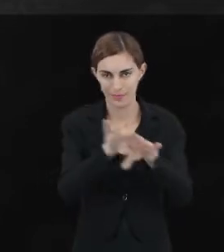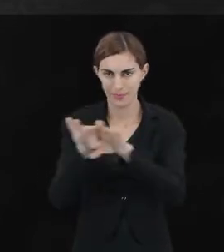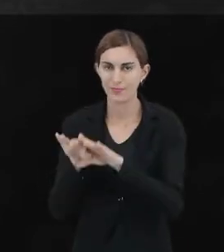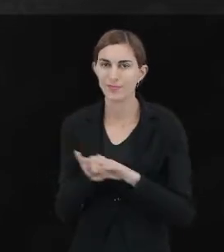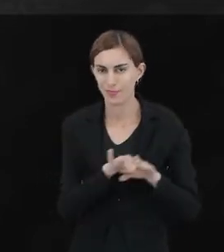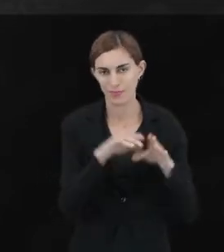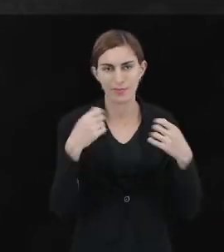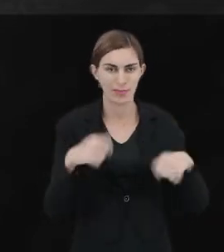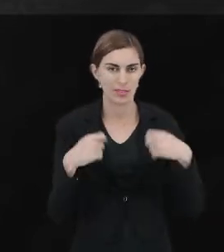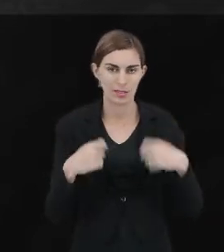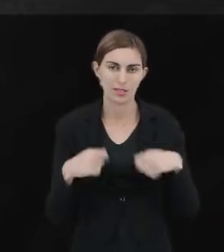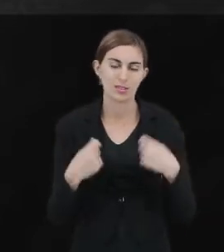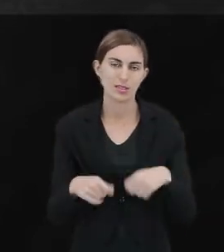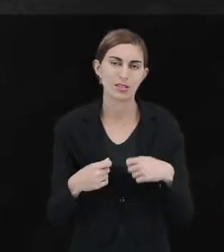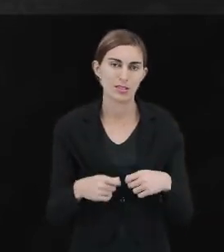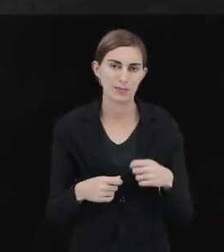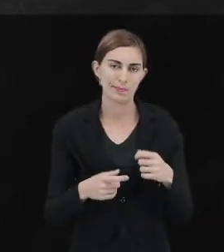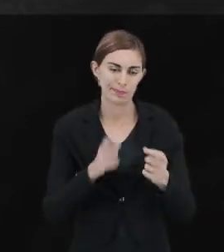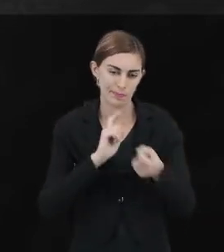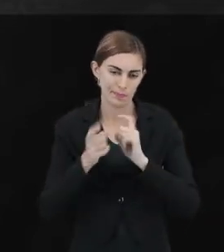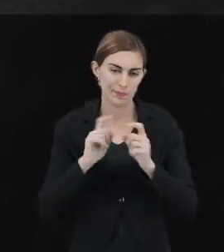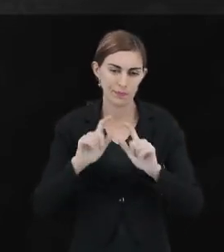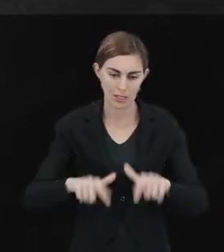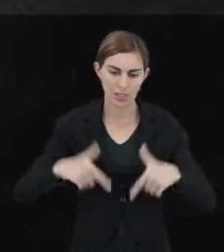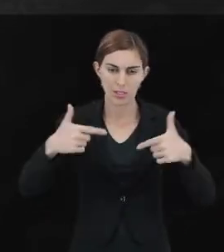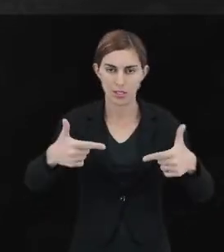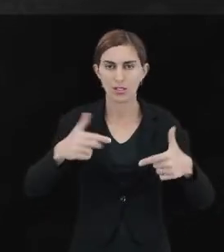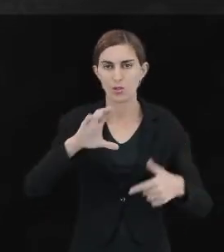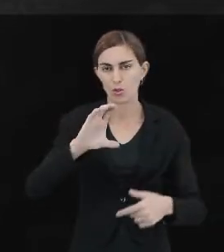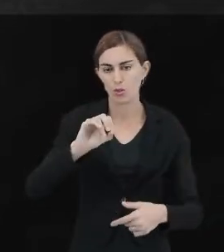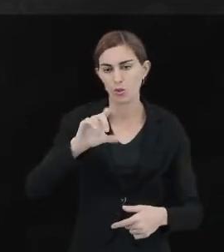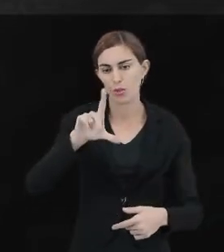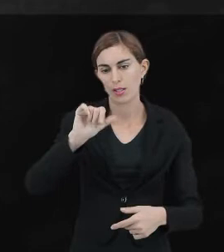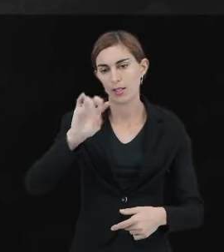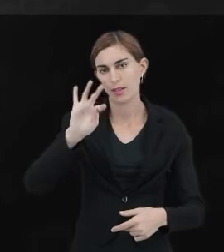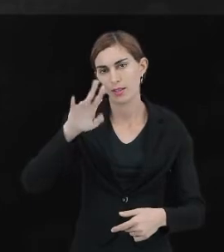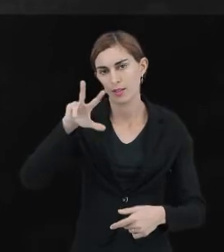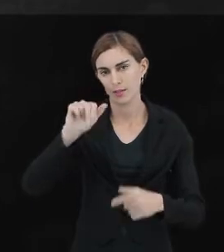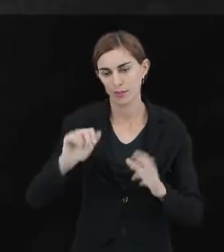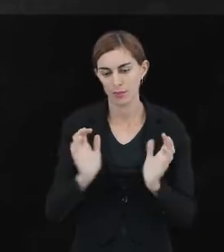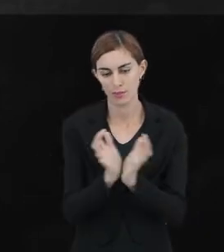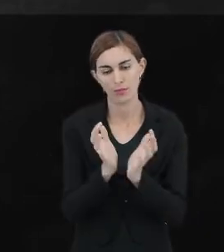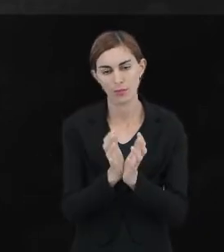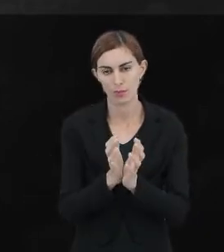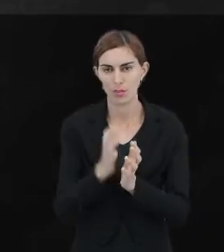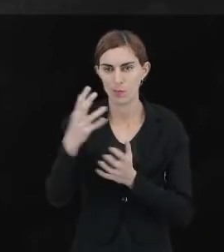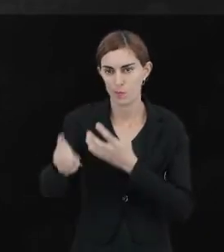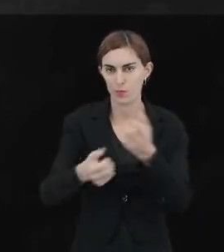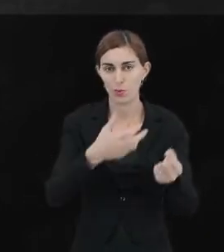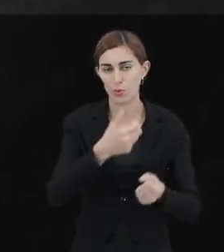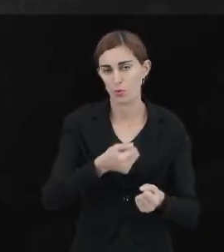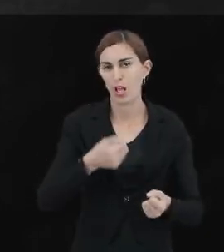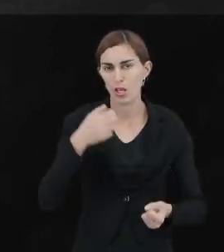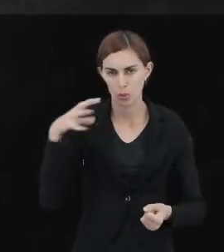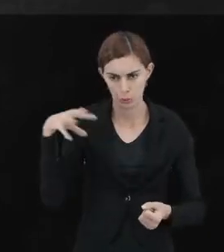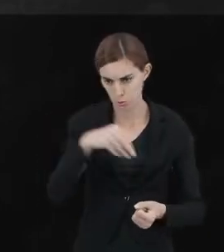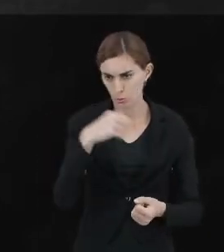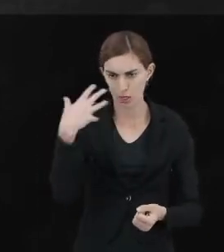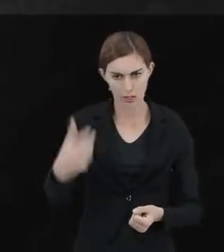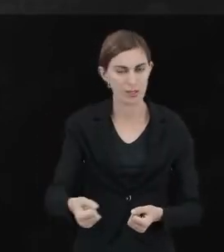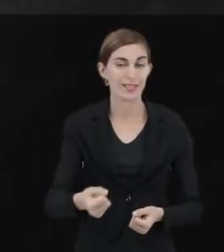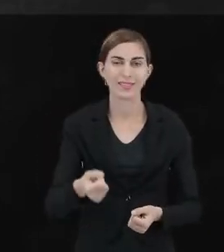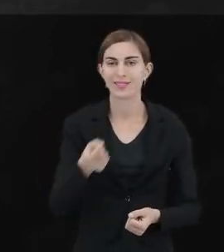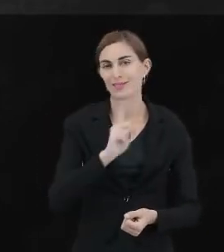é condição necessária para viabilizar a ação coletiva. Consenso não quer dizer que todos